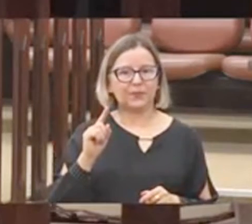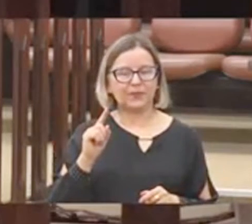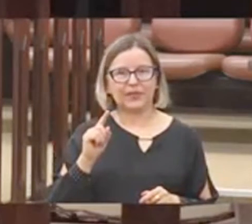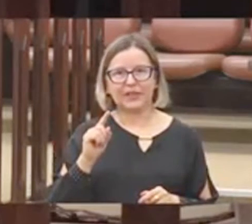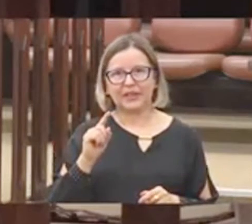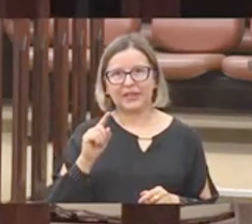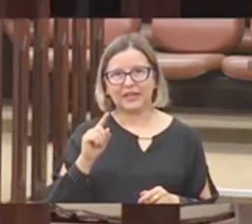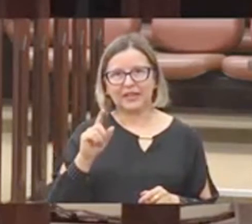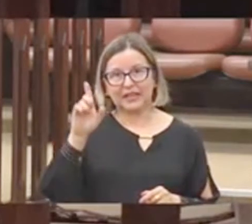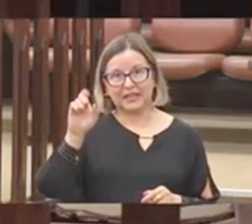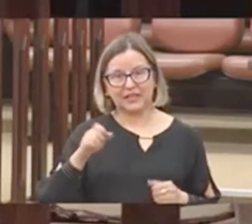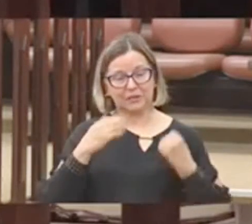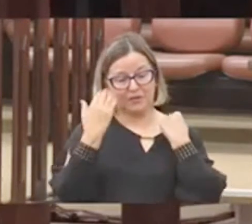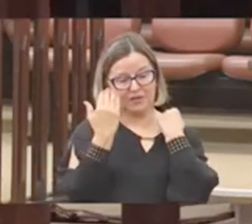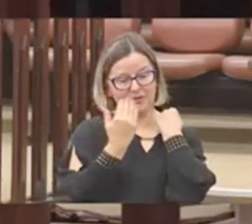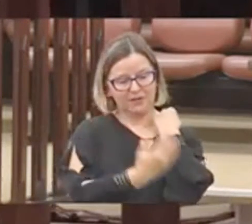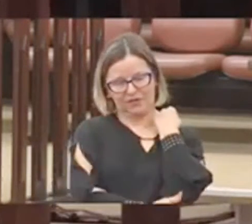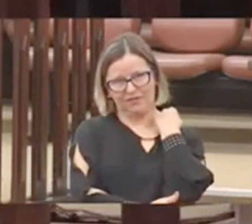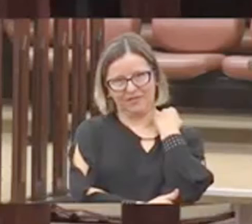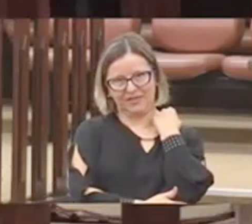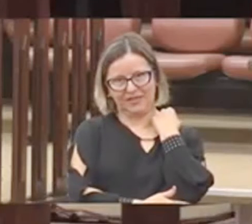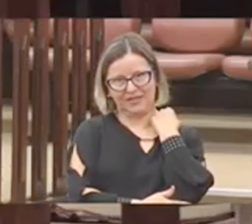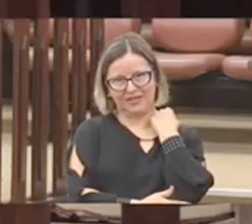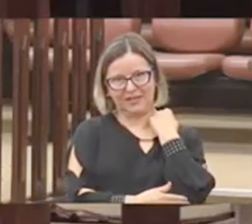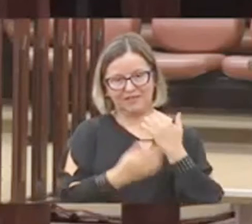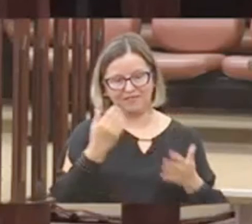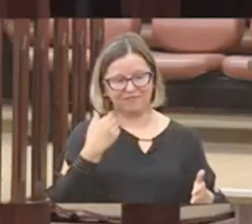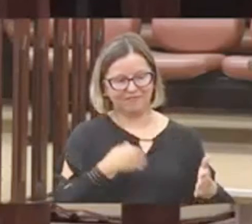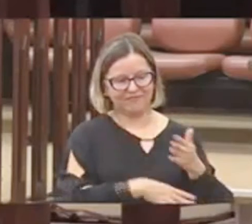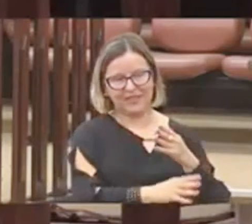Será que existe tragédia maior do que essa?